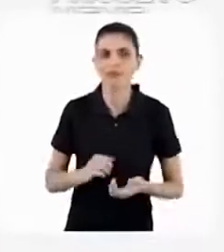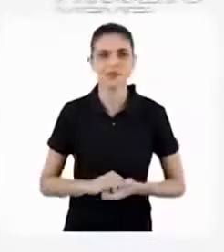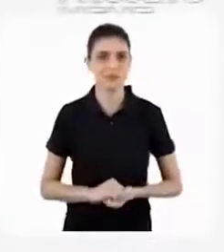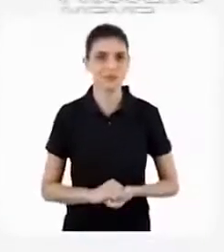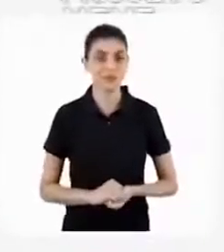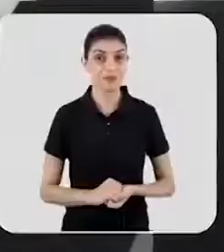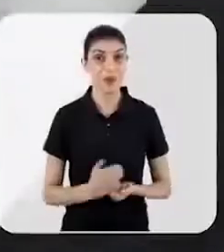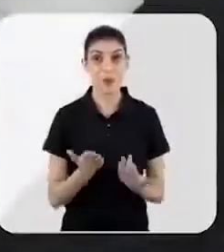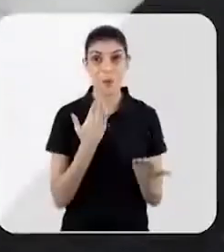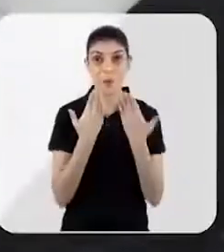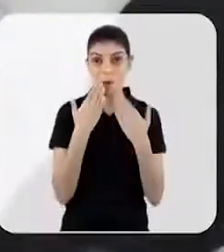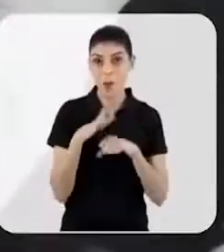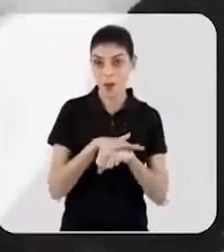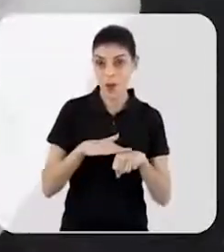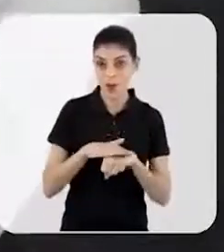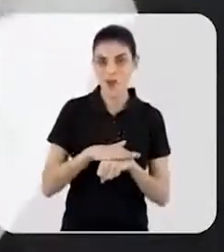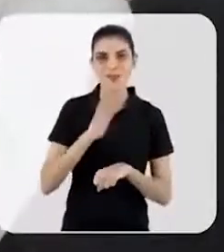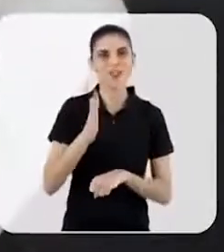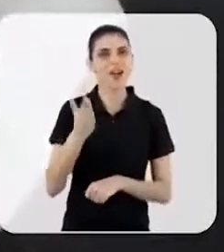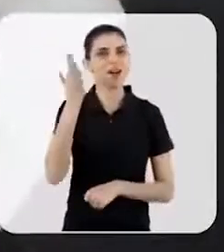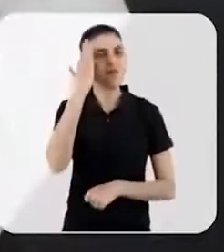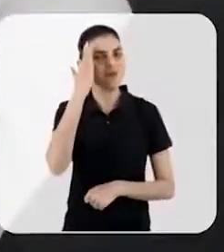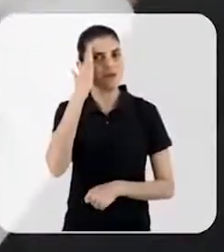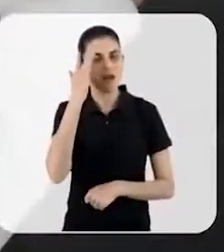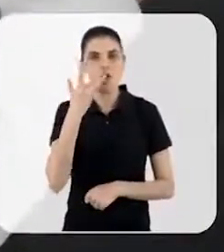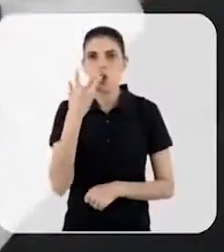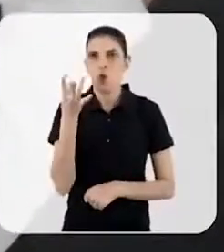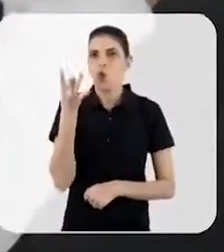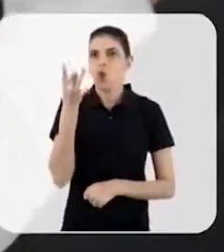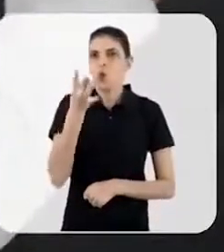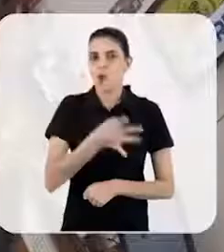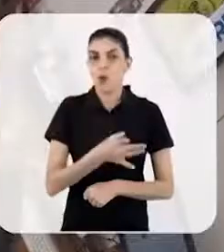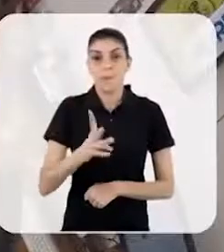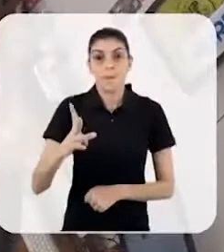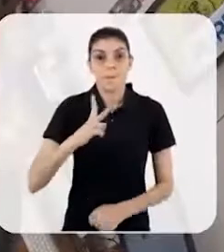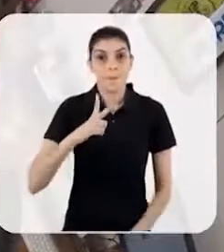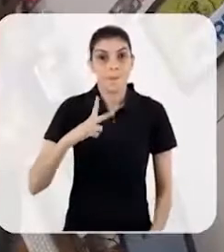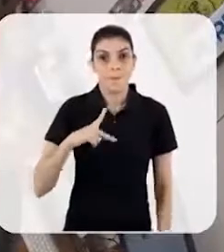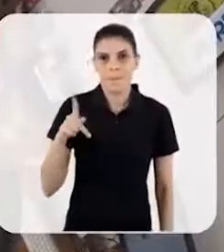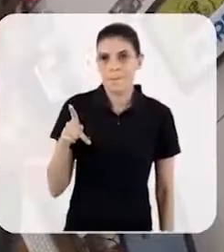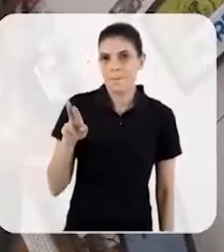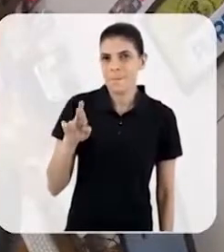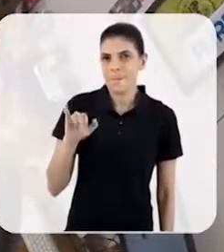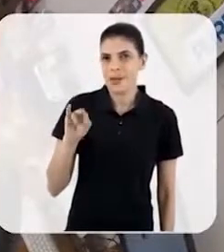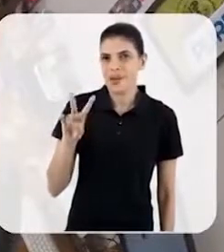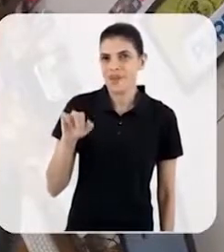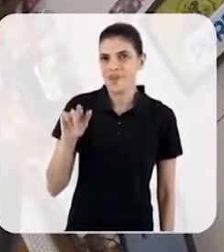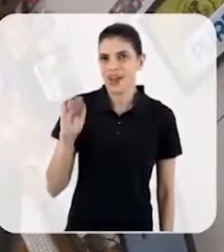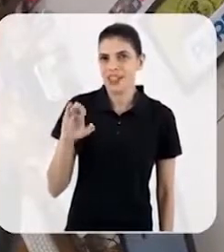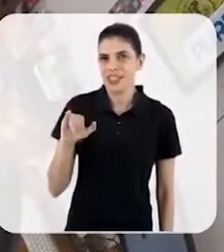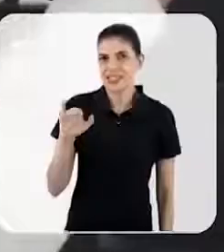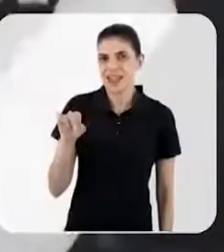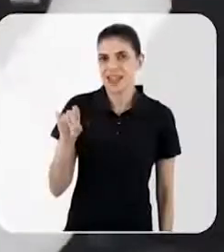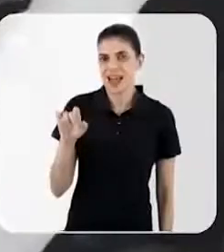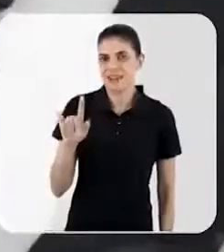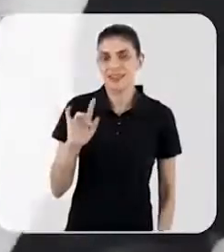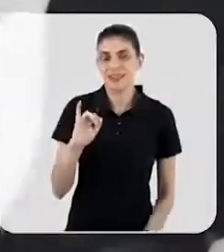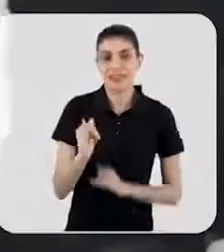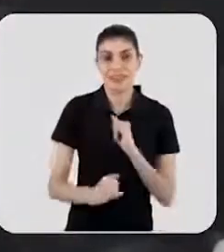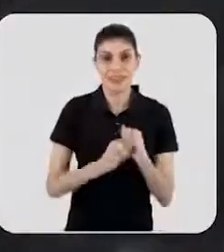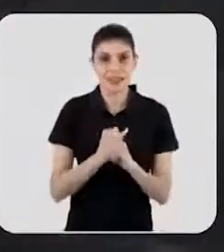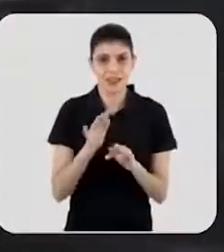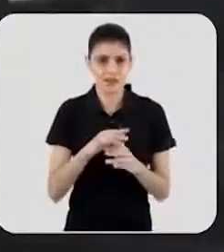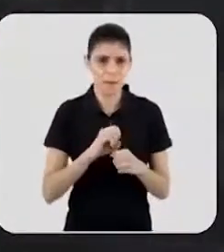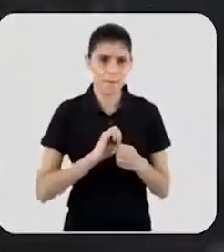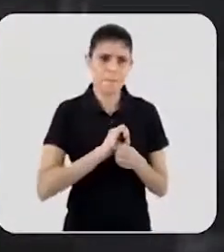trata o fato em si. Papo de hoje aqui na redação da produtora já pegando fogo, o tema é privacidade na internet. Vamos conferir como é que